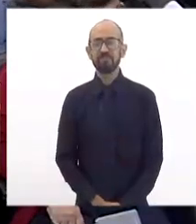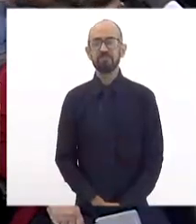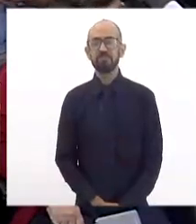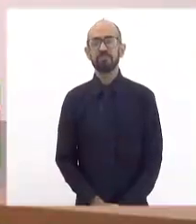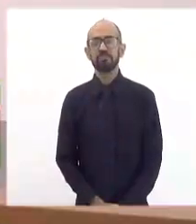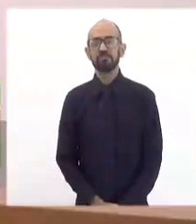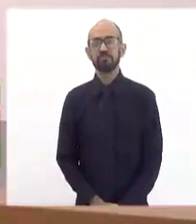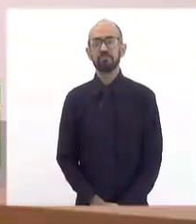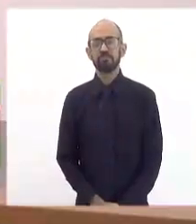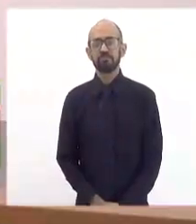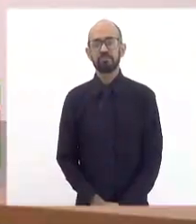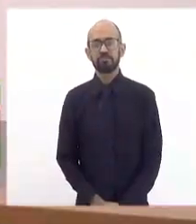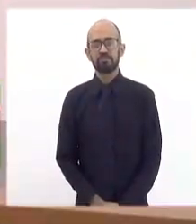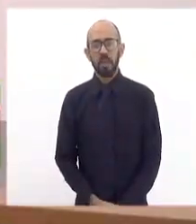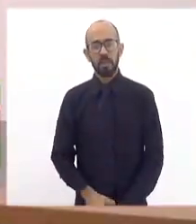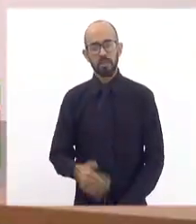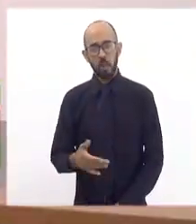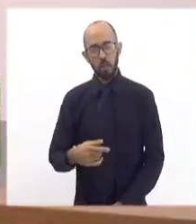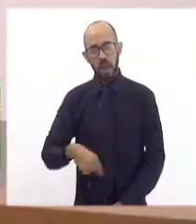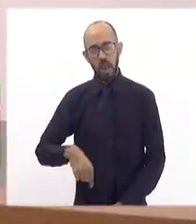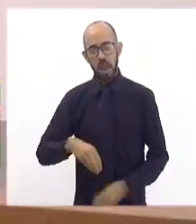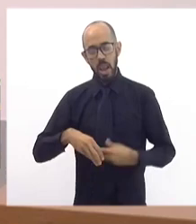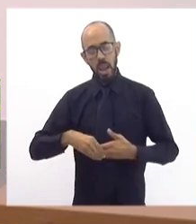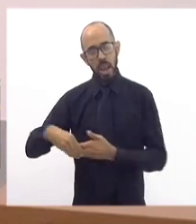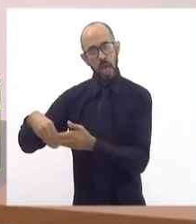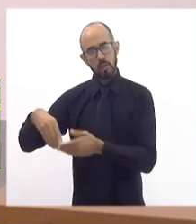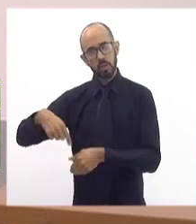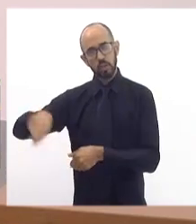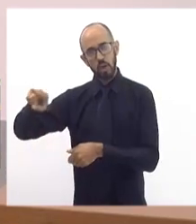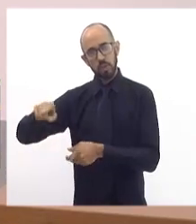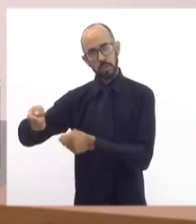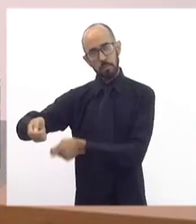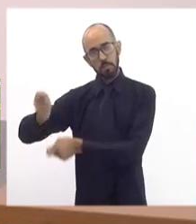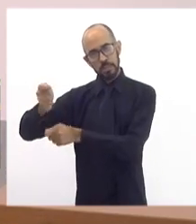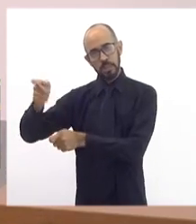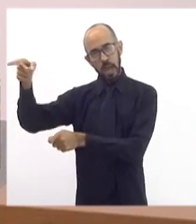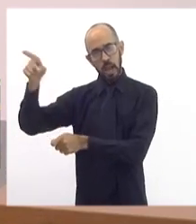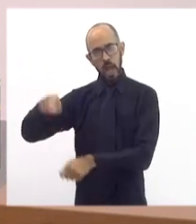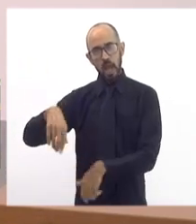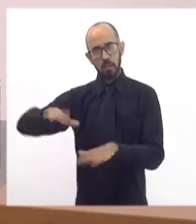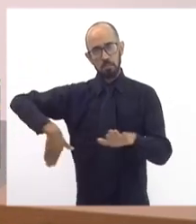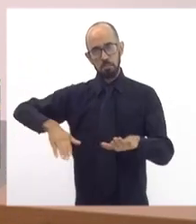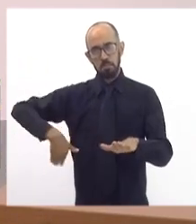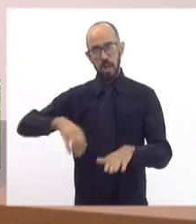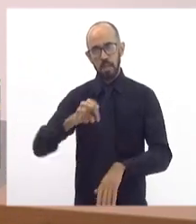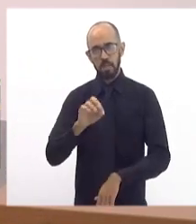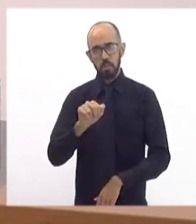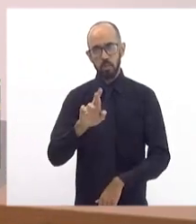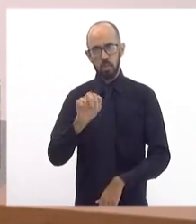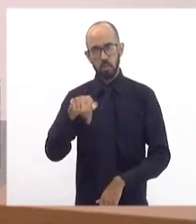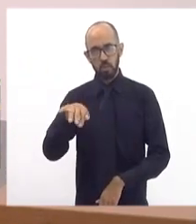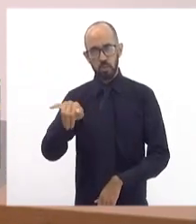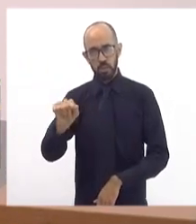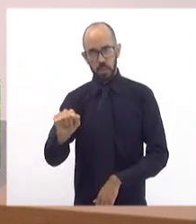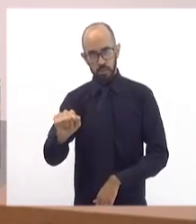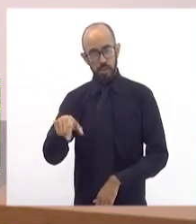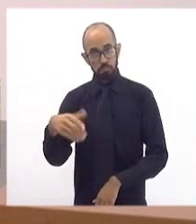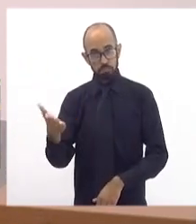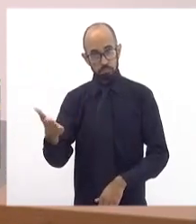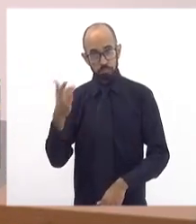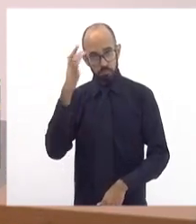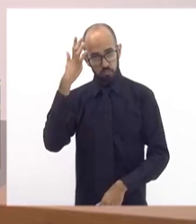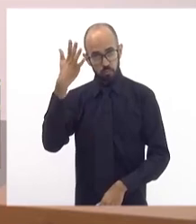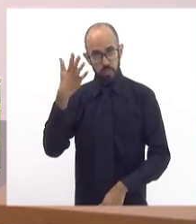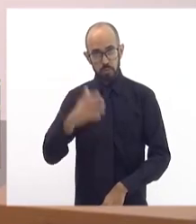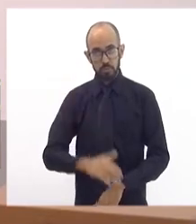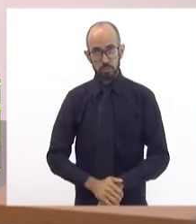e leve o nosso os pescadores para pescar lá na costa da Turquia não tem facilidade não é